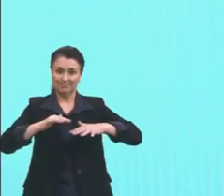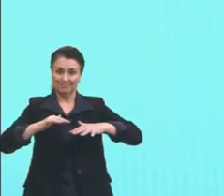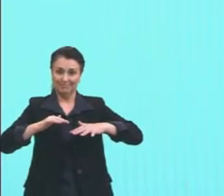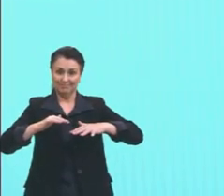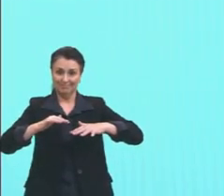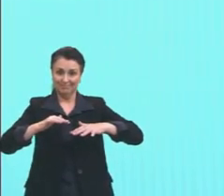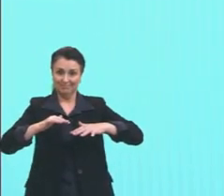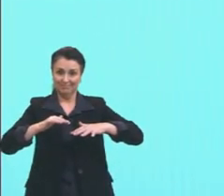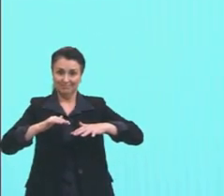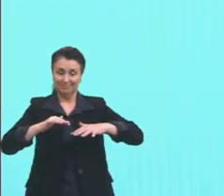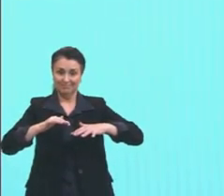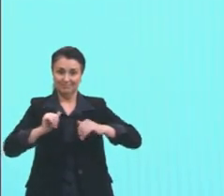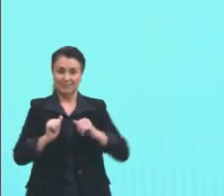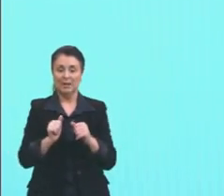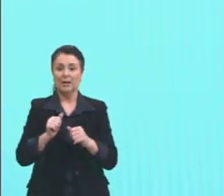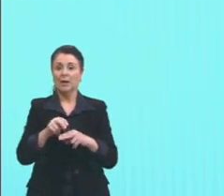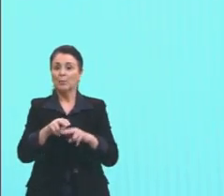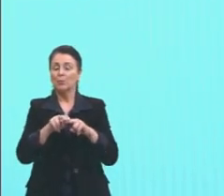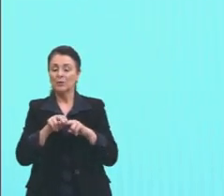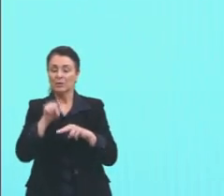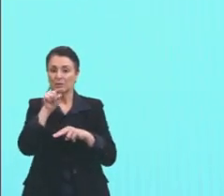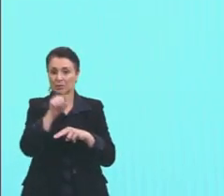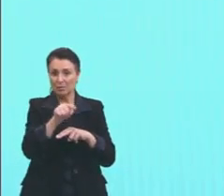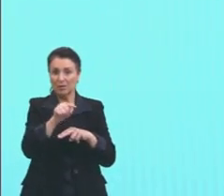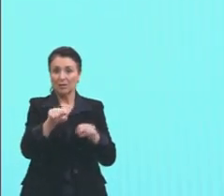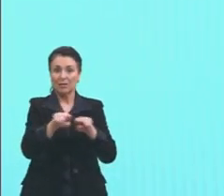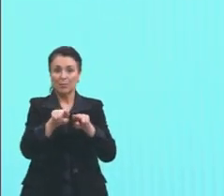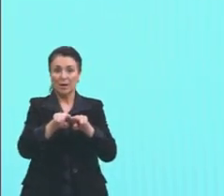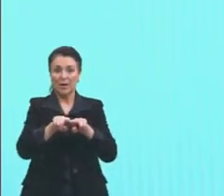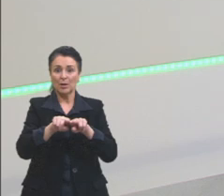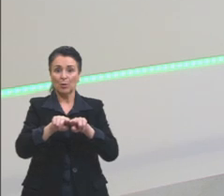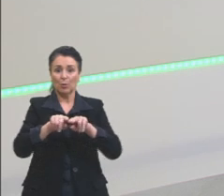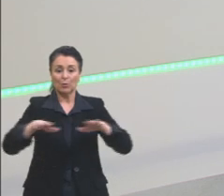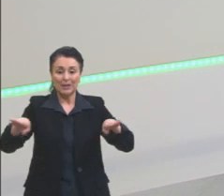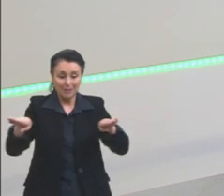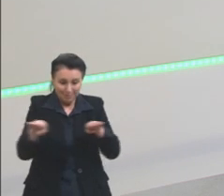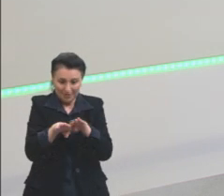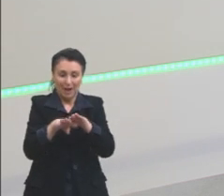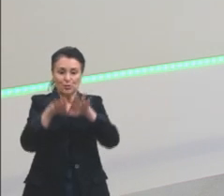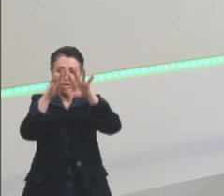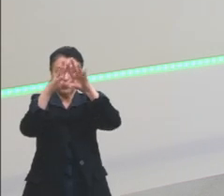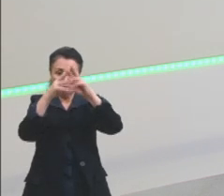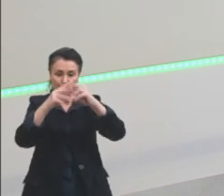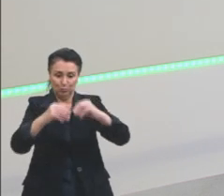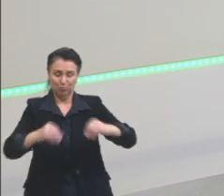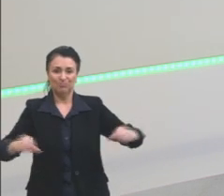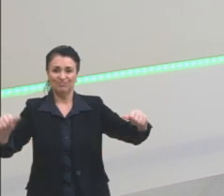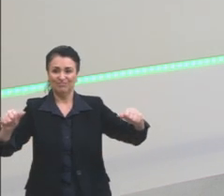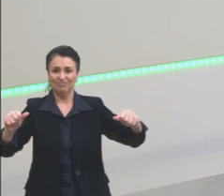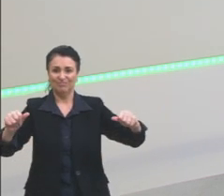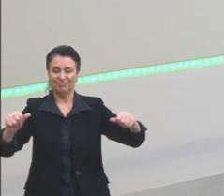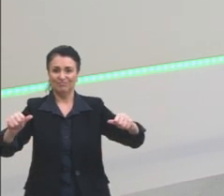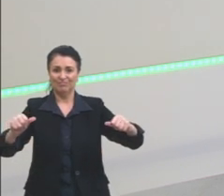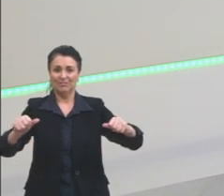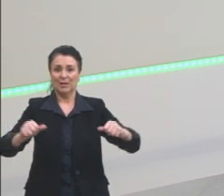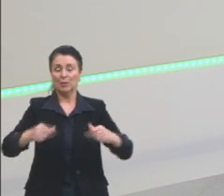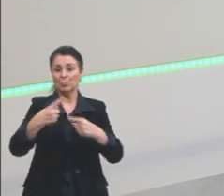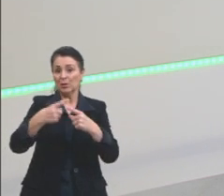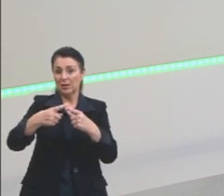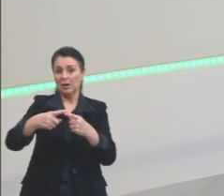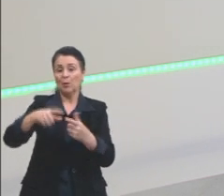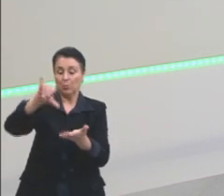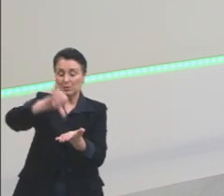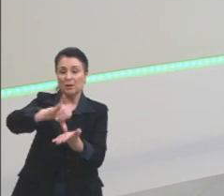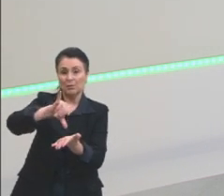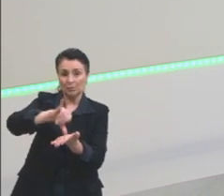tá a gurizada e aonde nós vamos ter a maior destruição então o epicentro sempre interessante saber onde é que o epicentro para porque vai